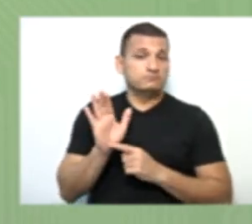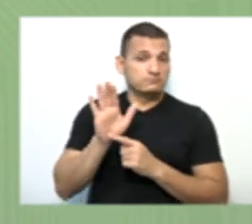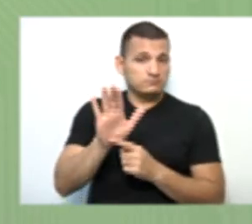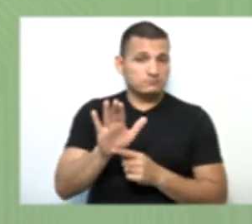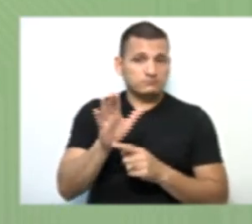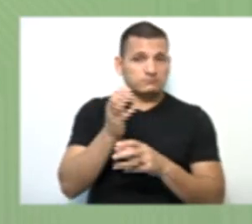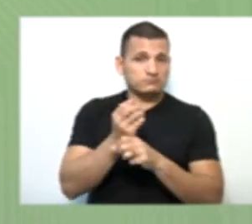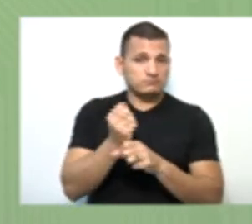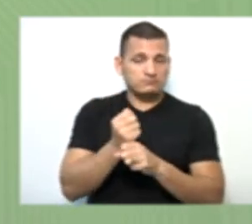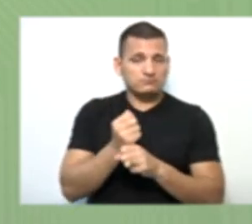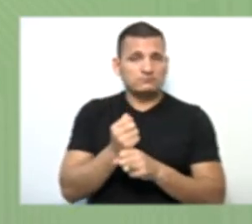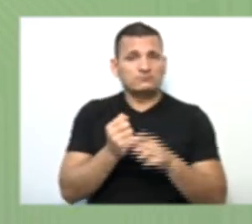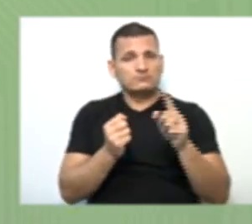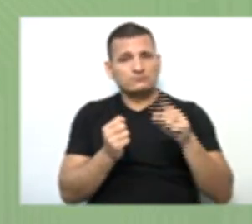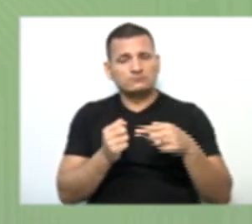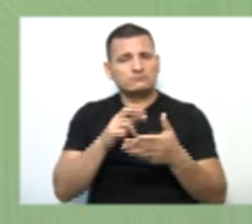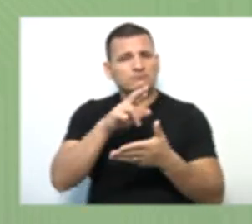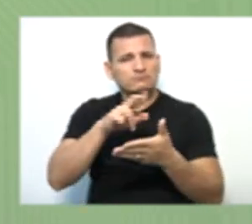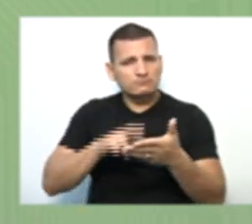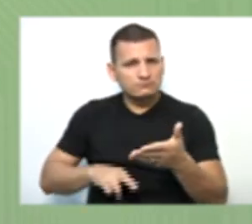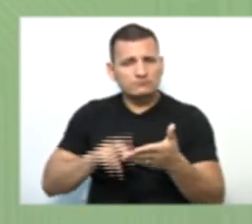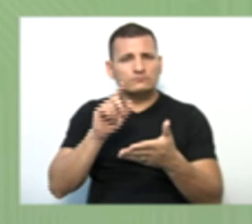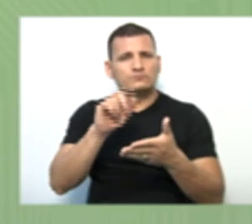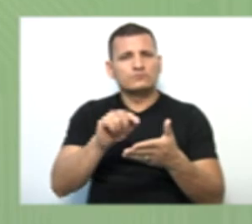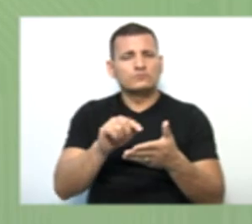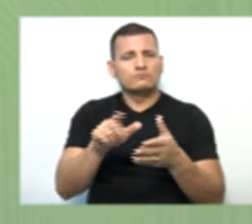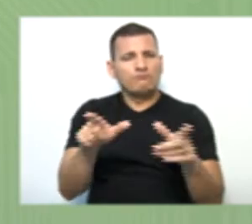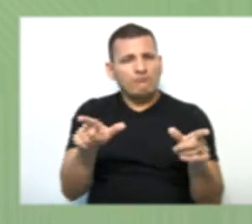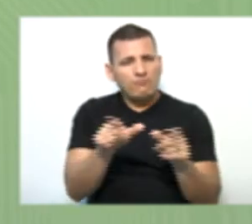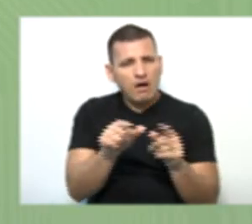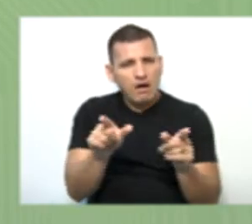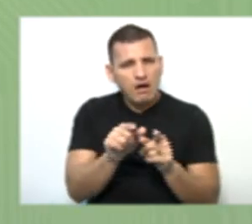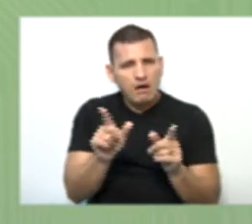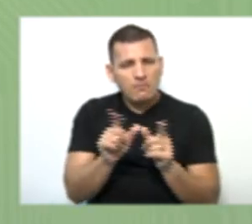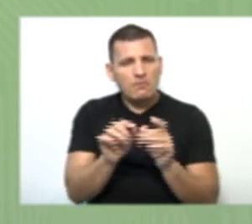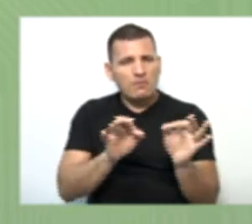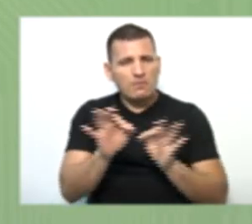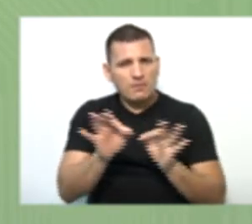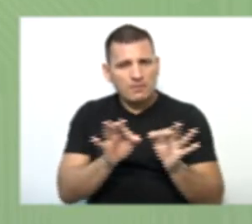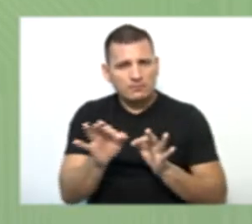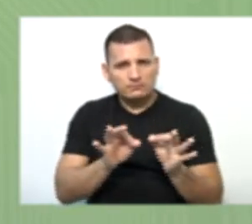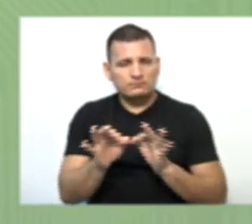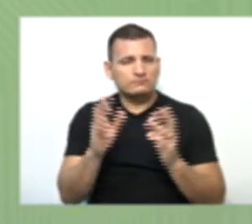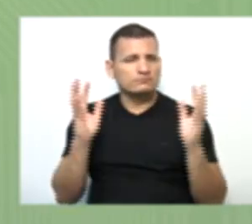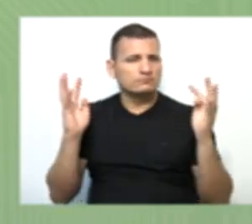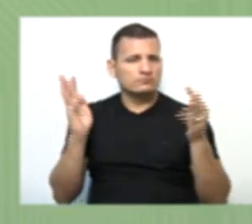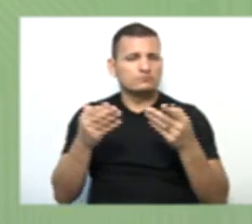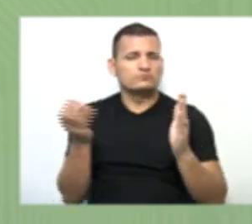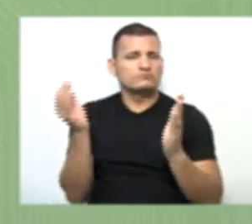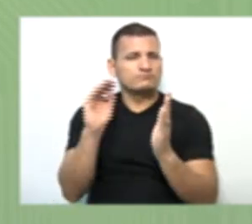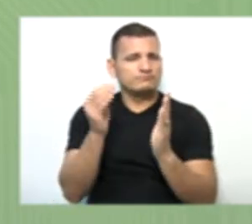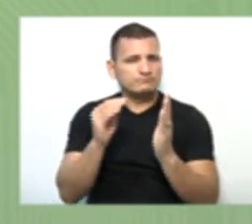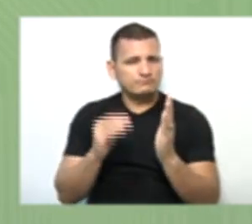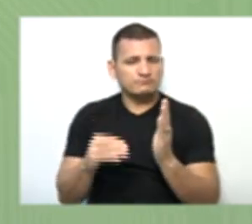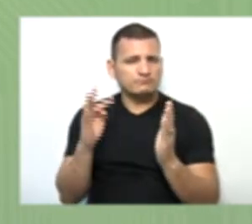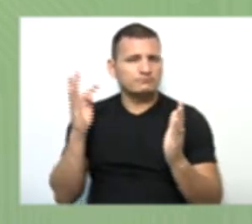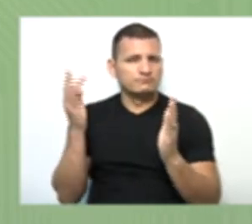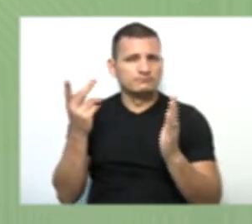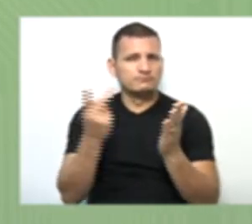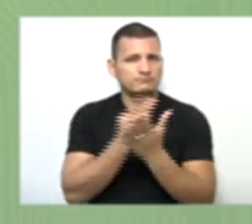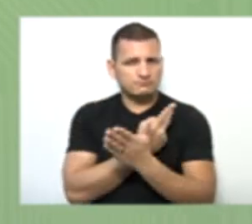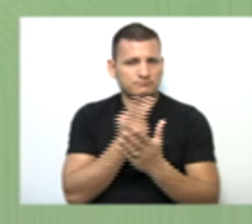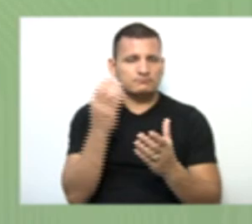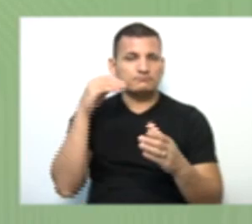são relatórios resumindo todos aqueles lançamentos contábeis, todos aqueles fatos contábeis